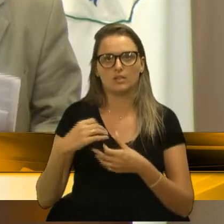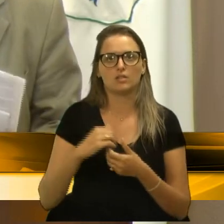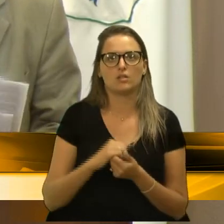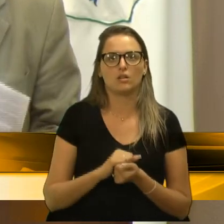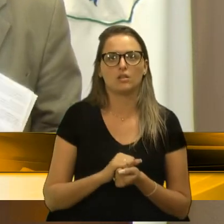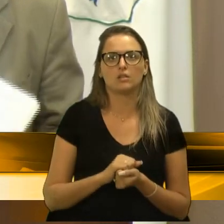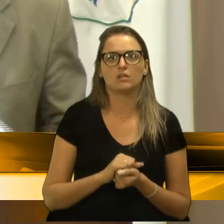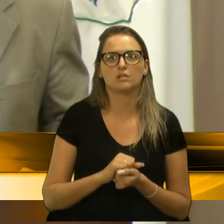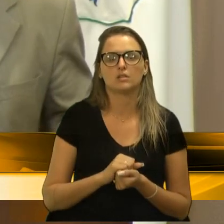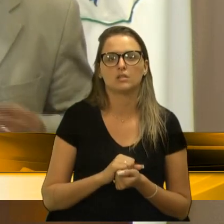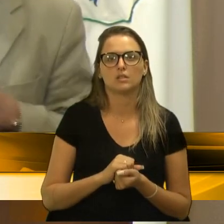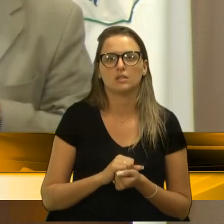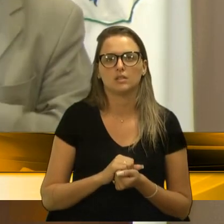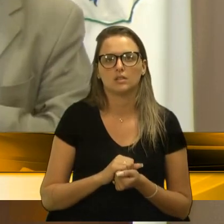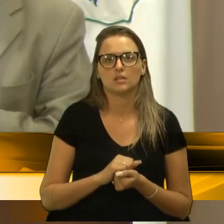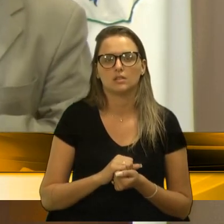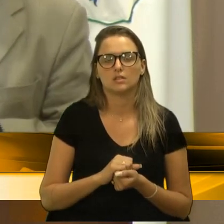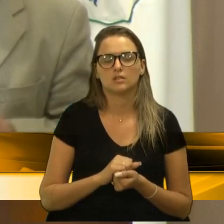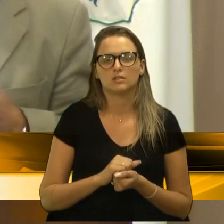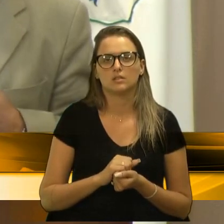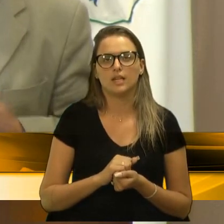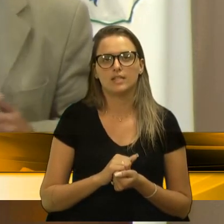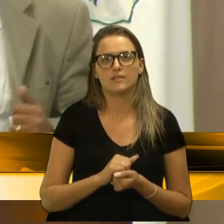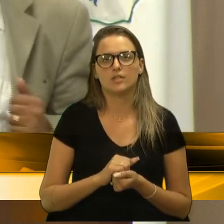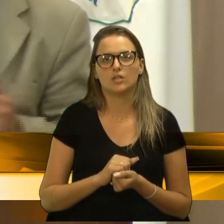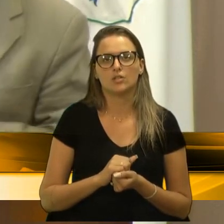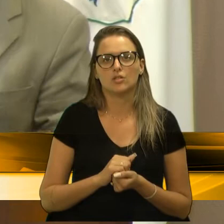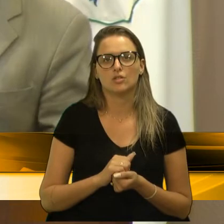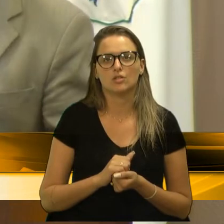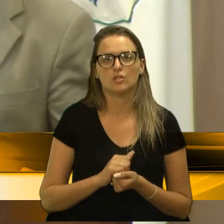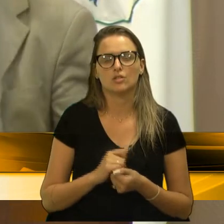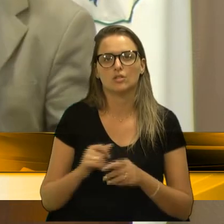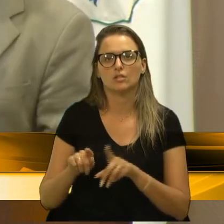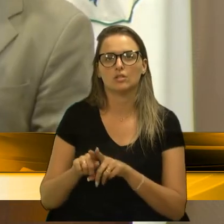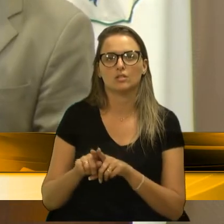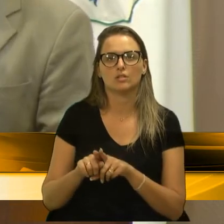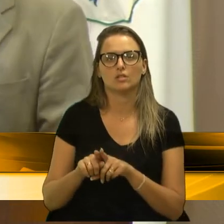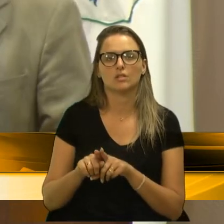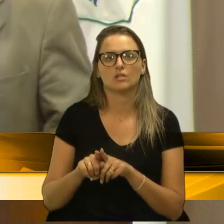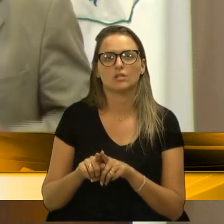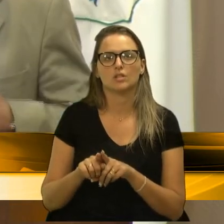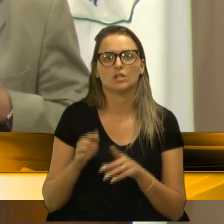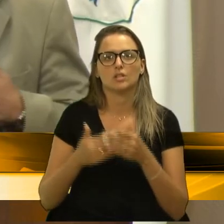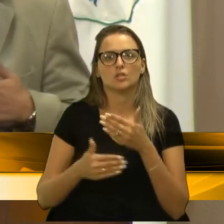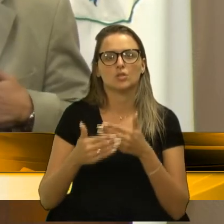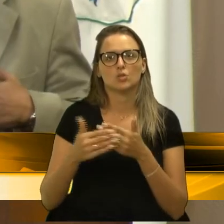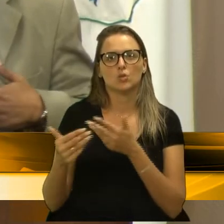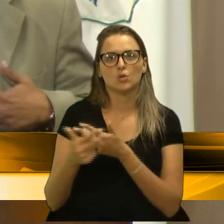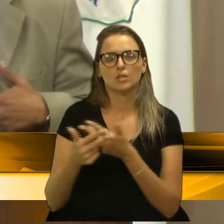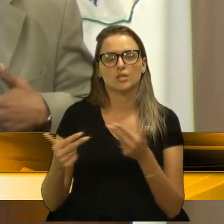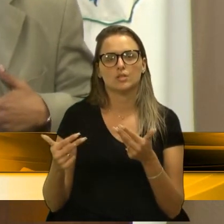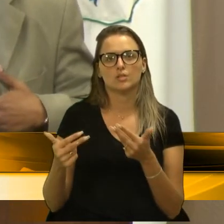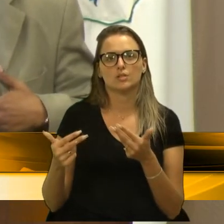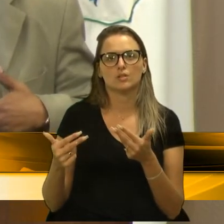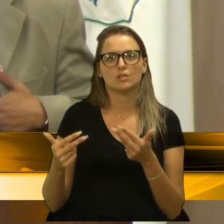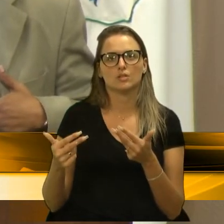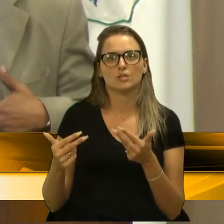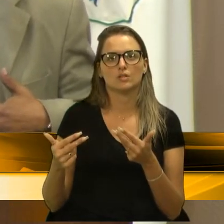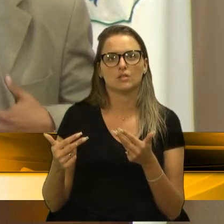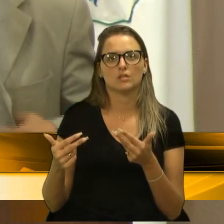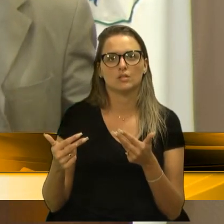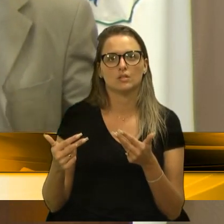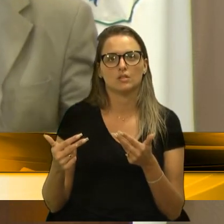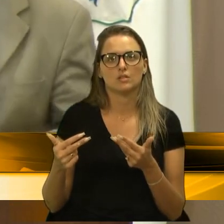e não o somos. Mas temos que corrigir o rumo, temos que corrigir o prumo, a natureza está se organizando, e